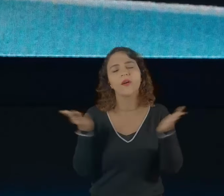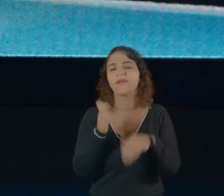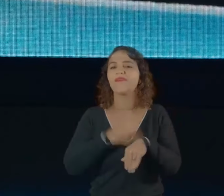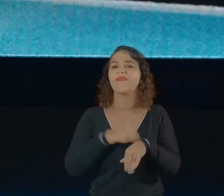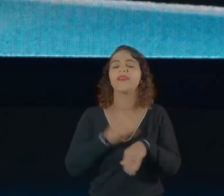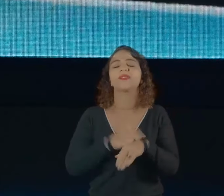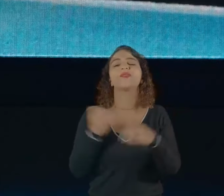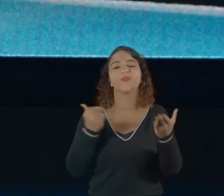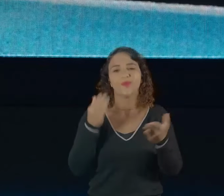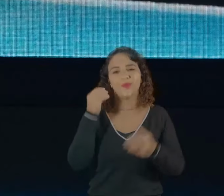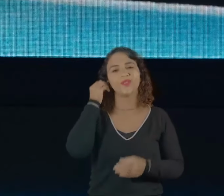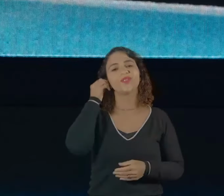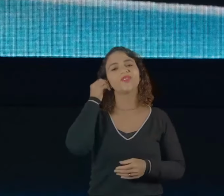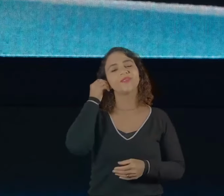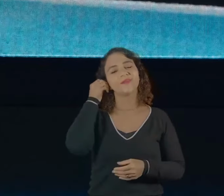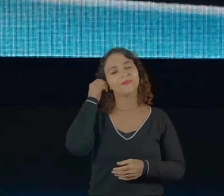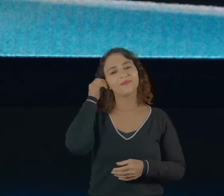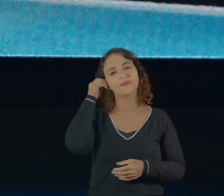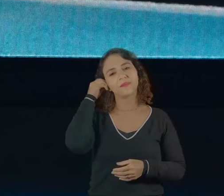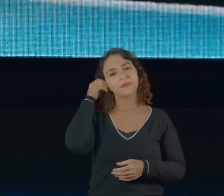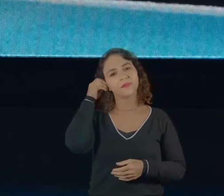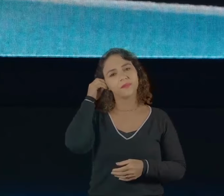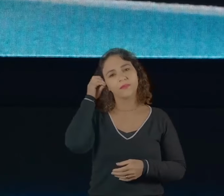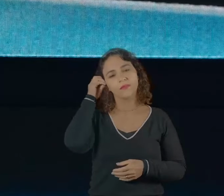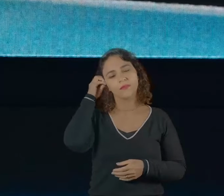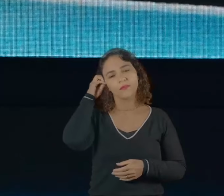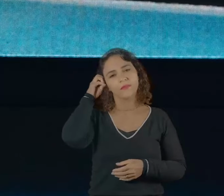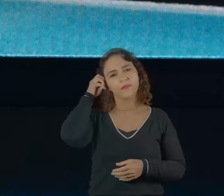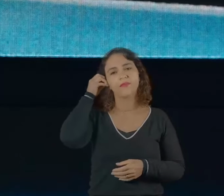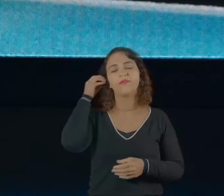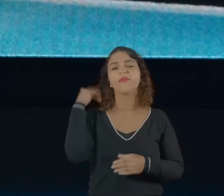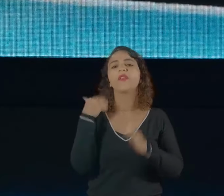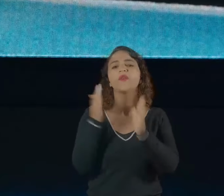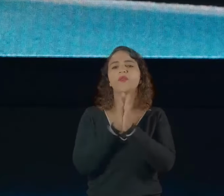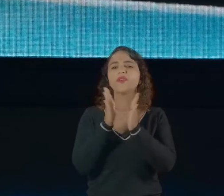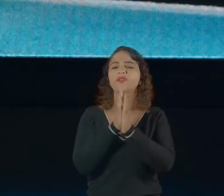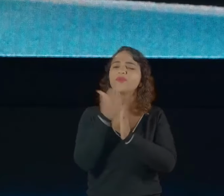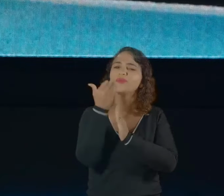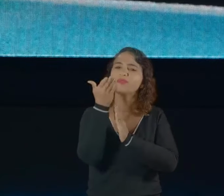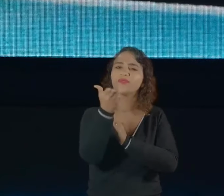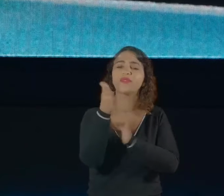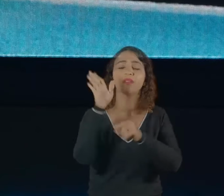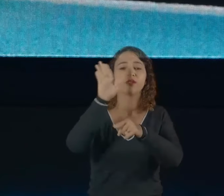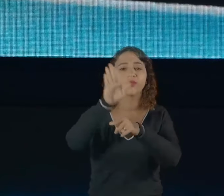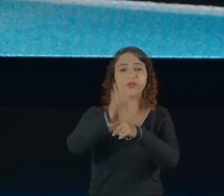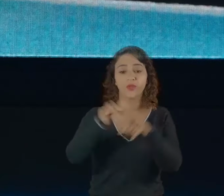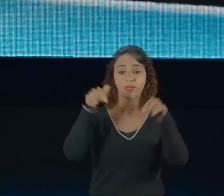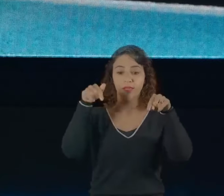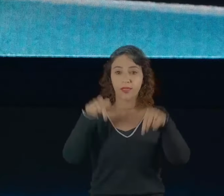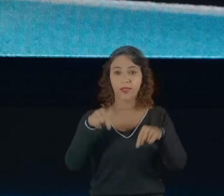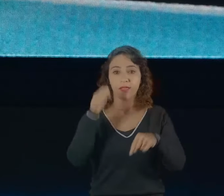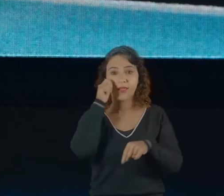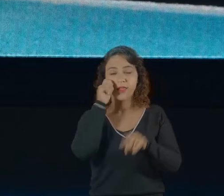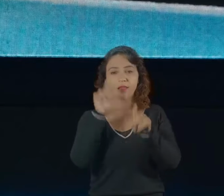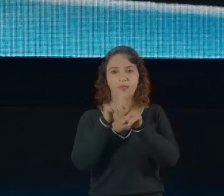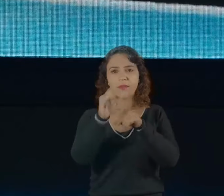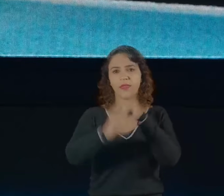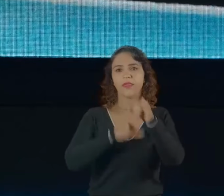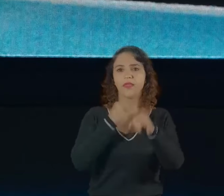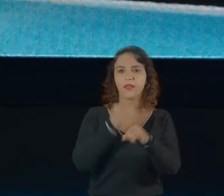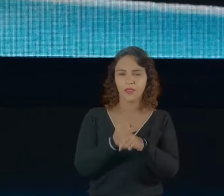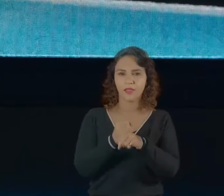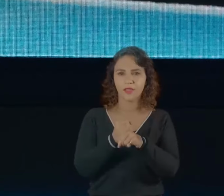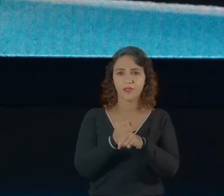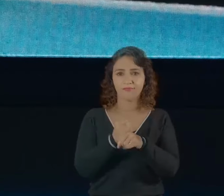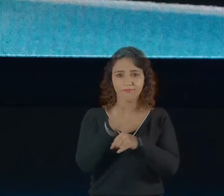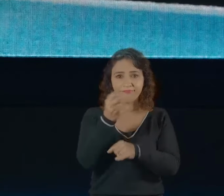entrega hoje. E eu quero orar por você, tanto que está aí pela internet quanto aqui. Eu pediria que você